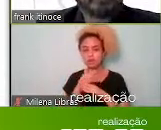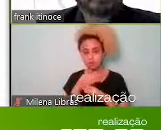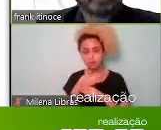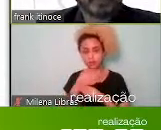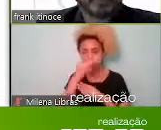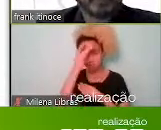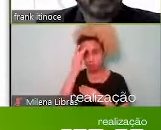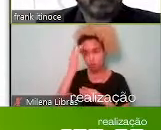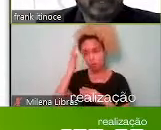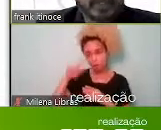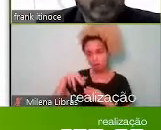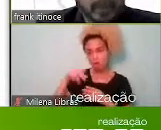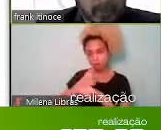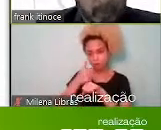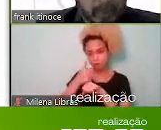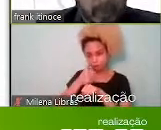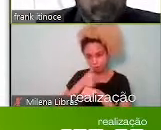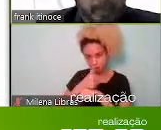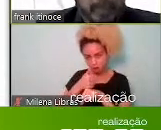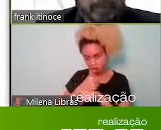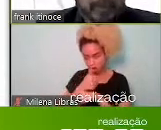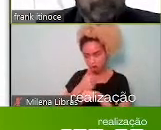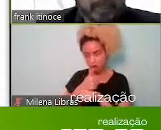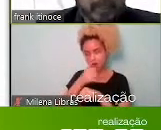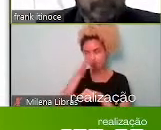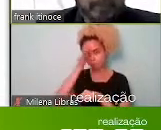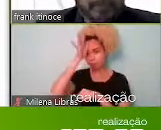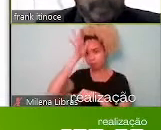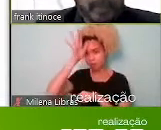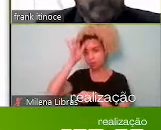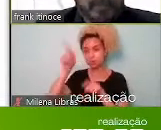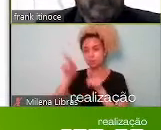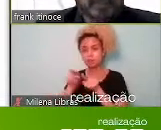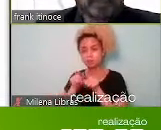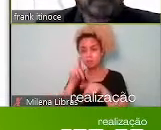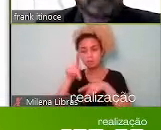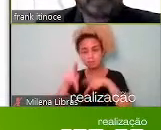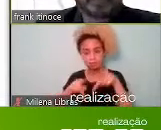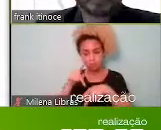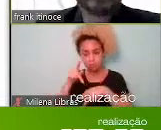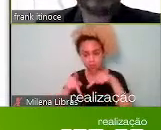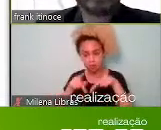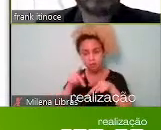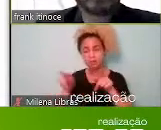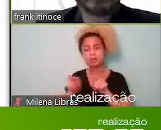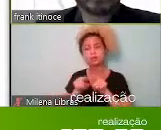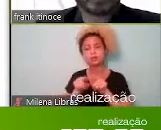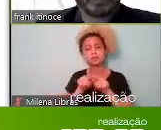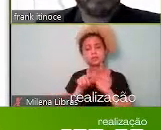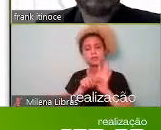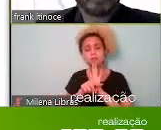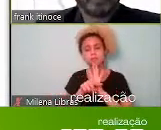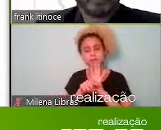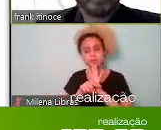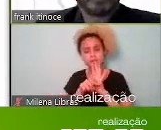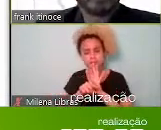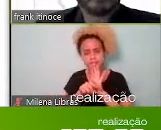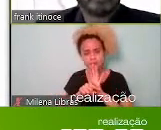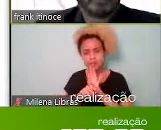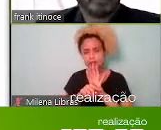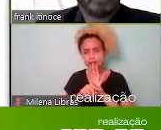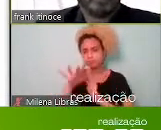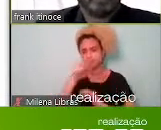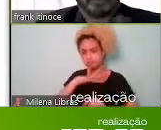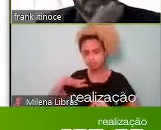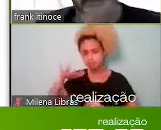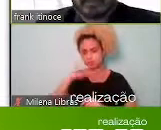bombeiro, eu tenho o acesso para o cidadão, e eu tenho a pesquisa para um público de um modo geral. Então,